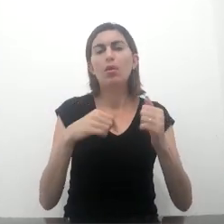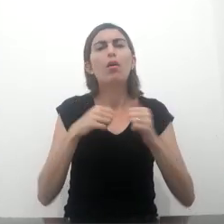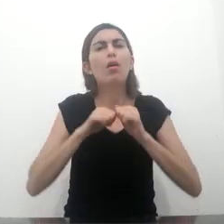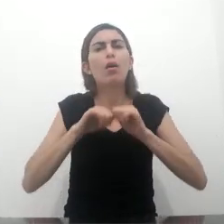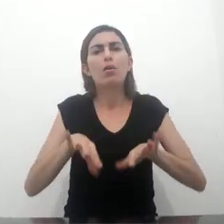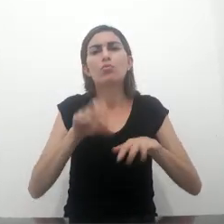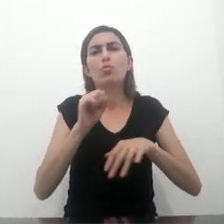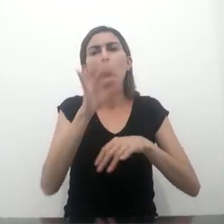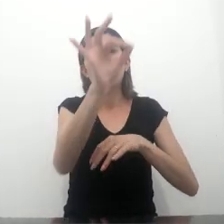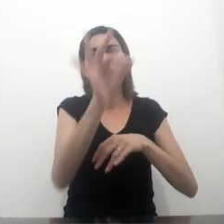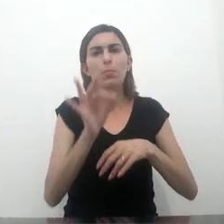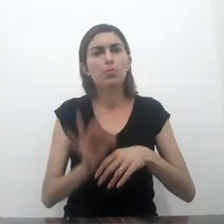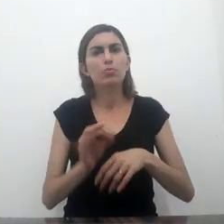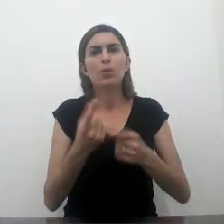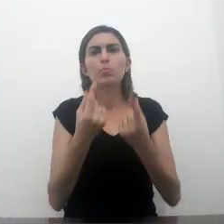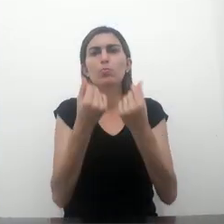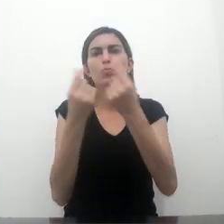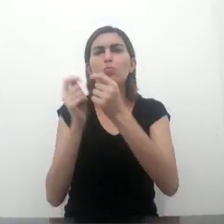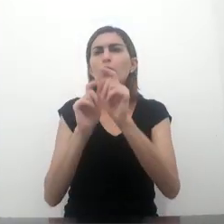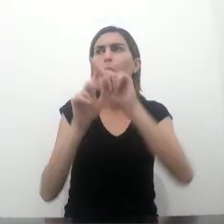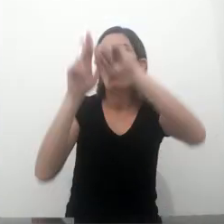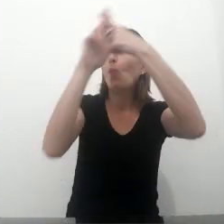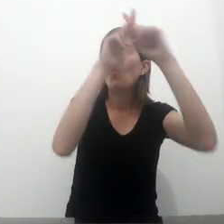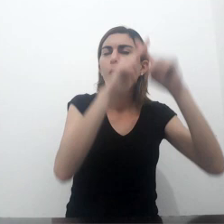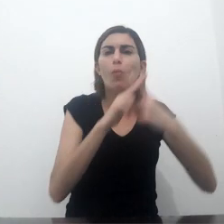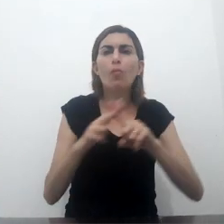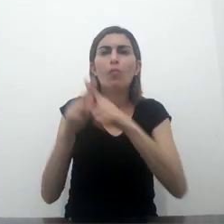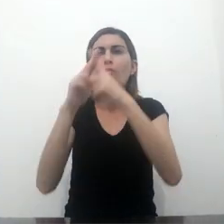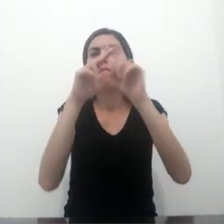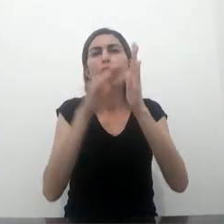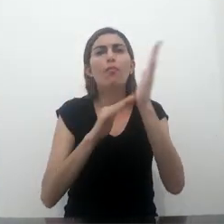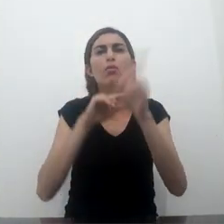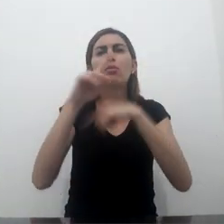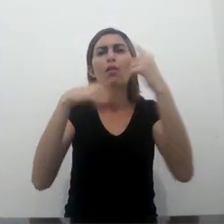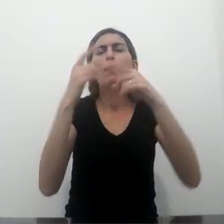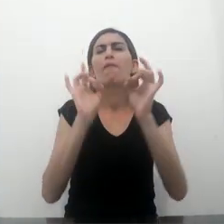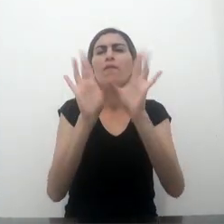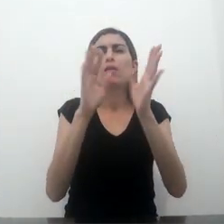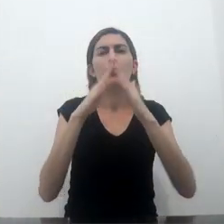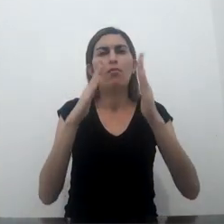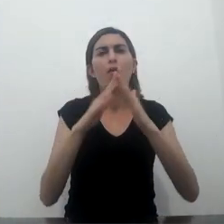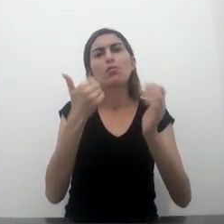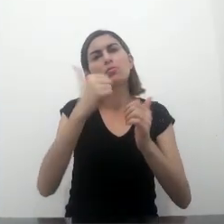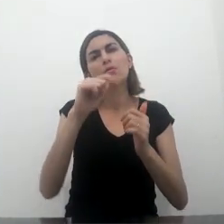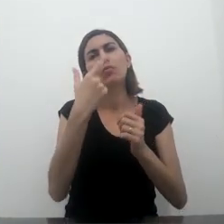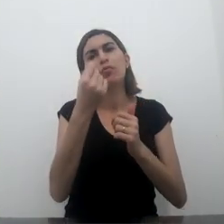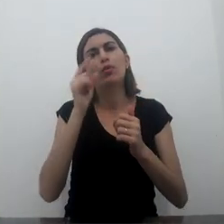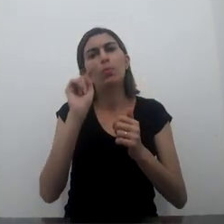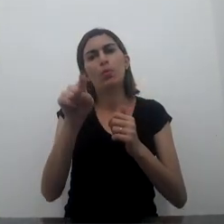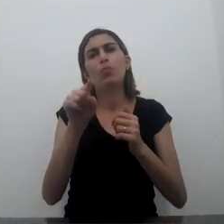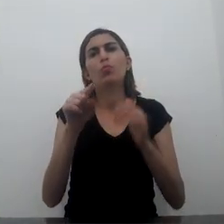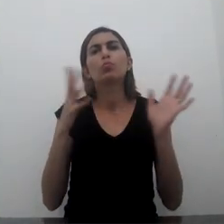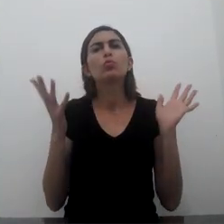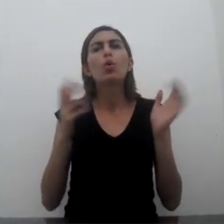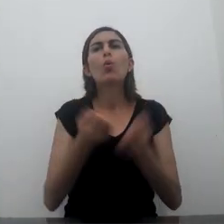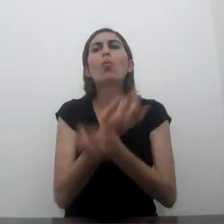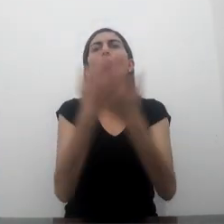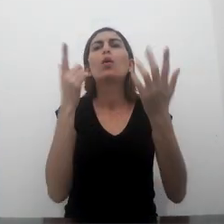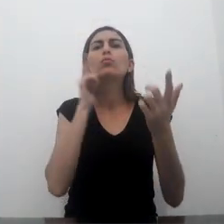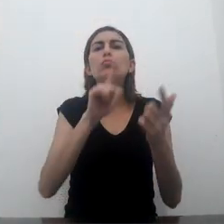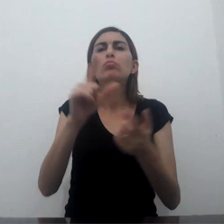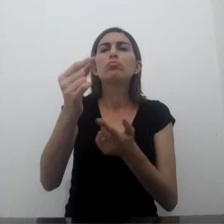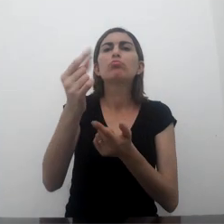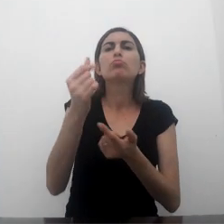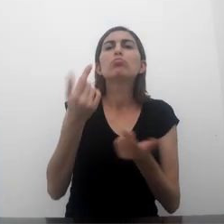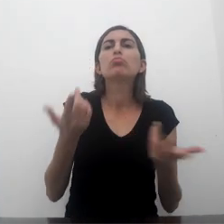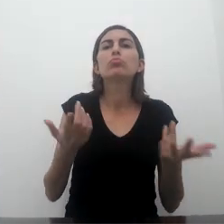mil e gastou 80% dos custos em reparo. Mais tarde vendeu a casa por 120. De quanto